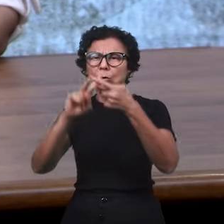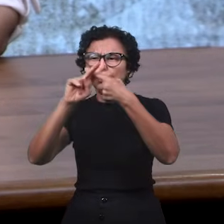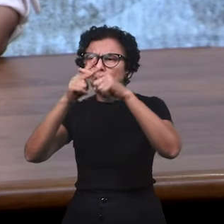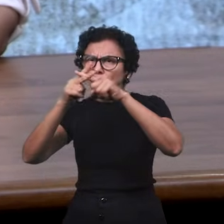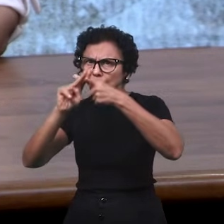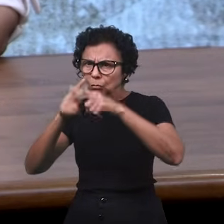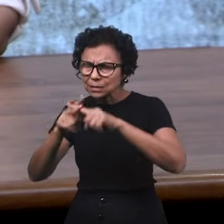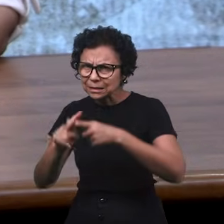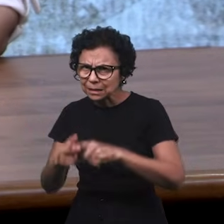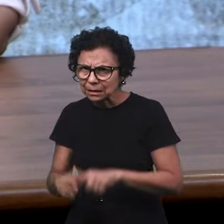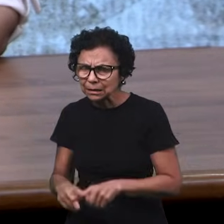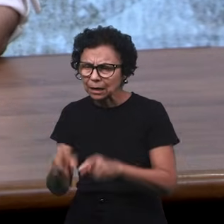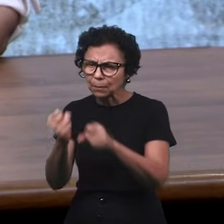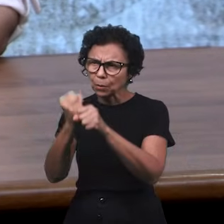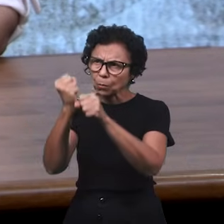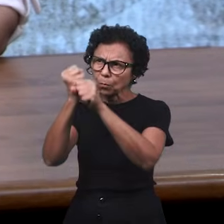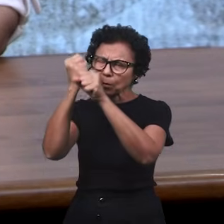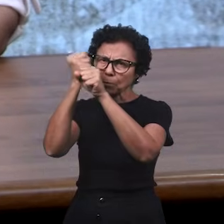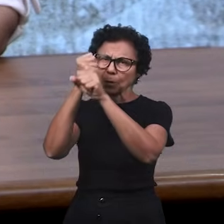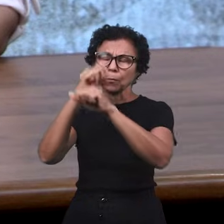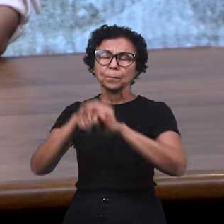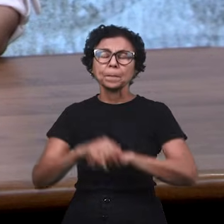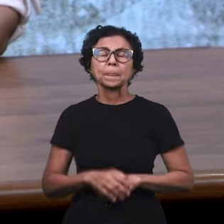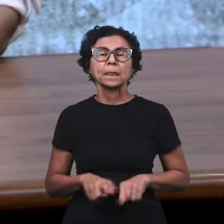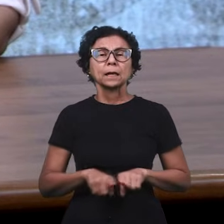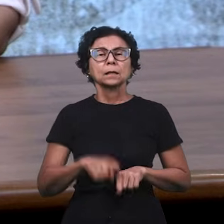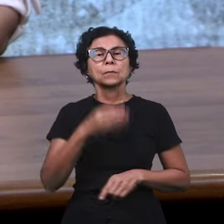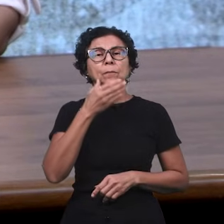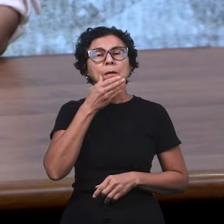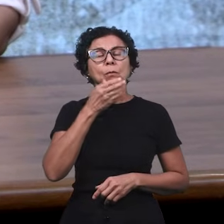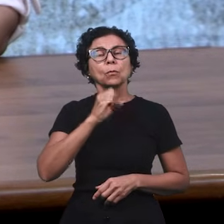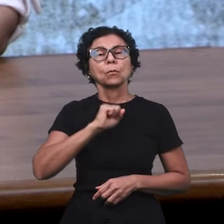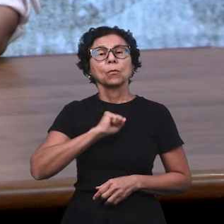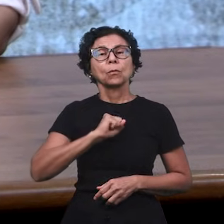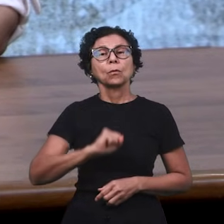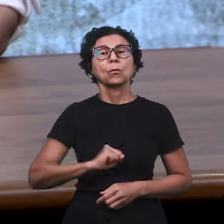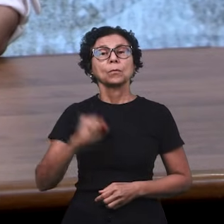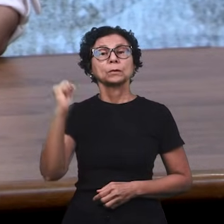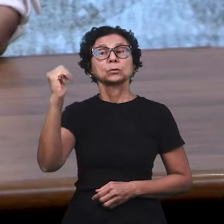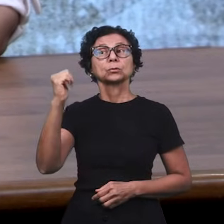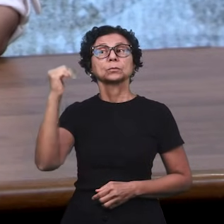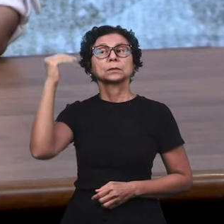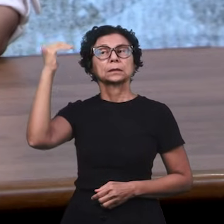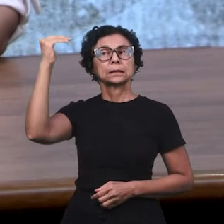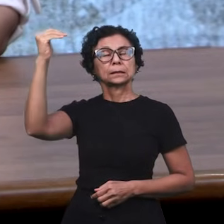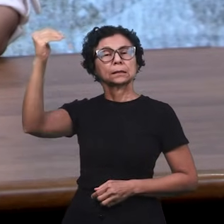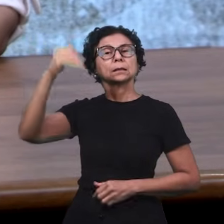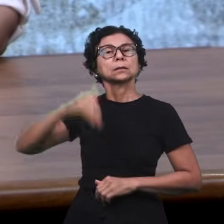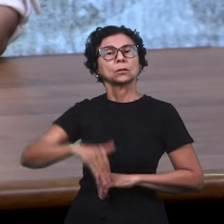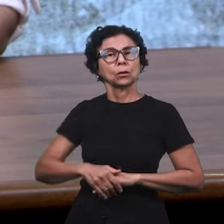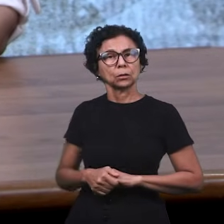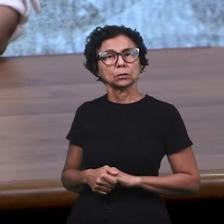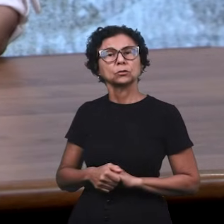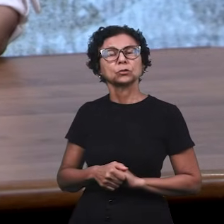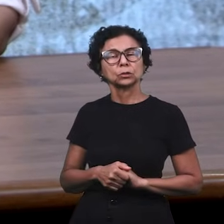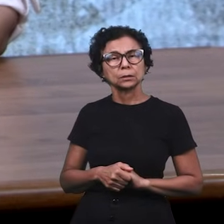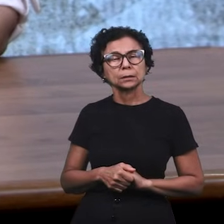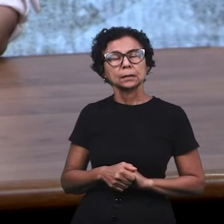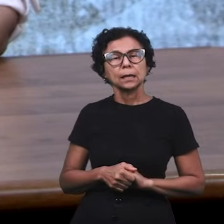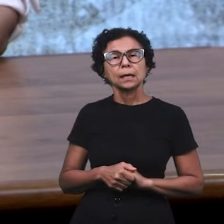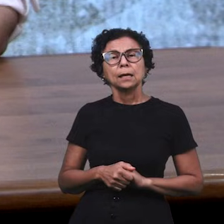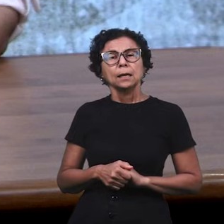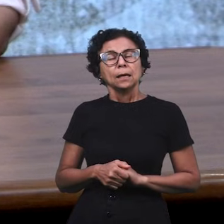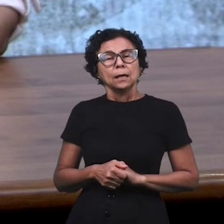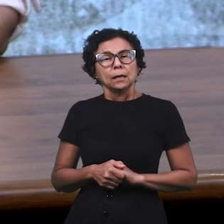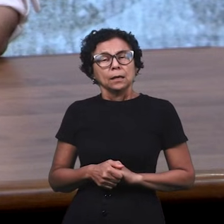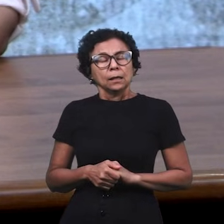vieram a Ilquias, sumo sacerdote, e deram o dinheiro que se tinha trazido à casa do